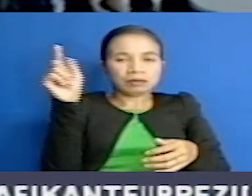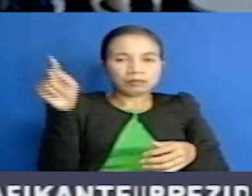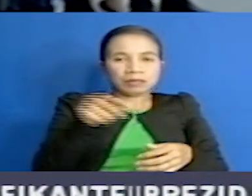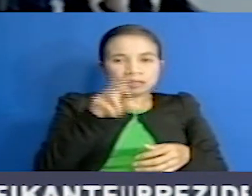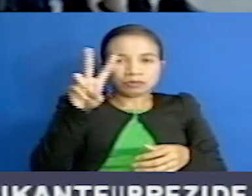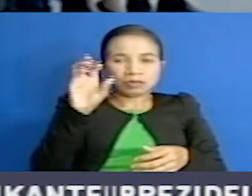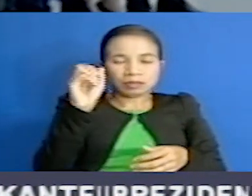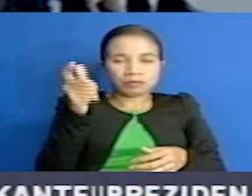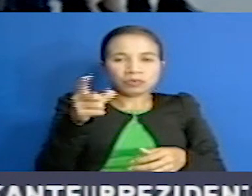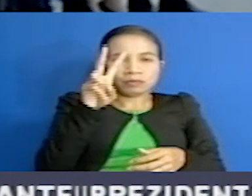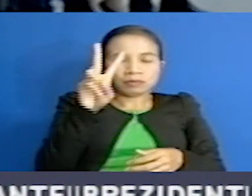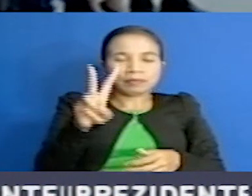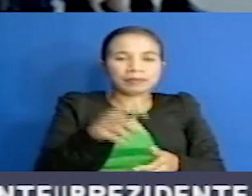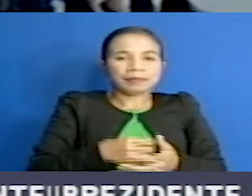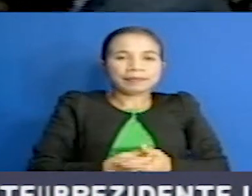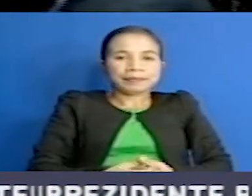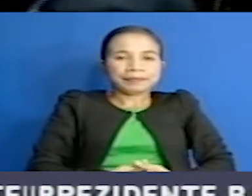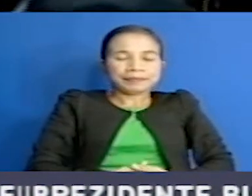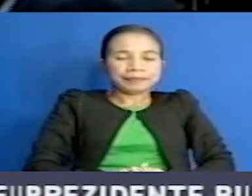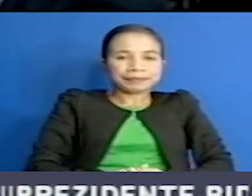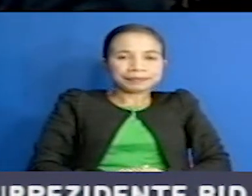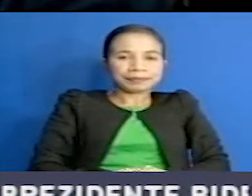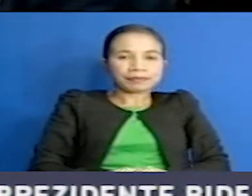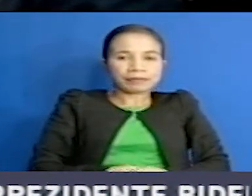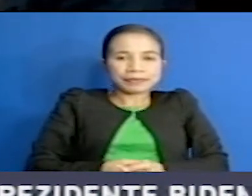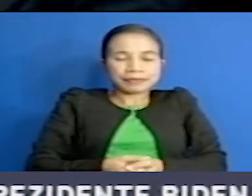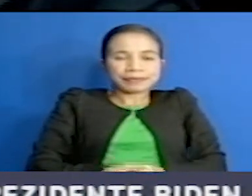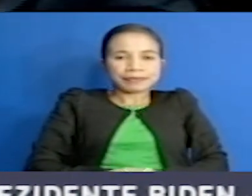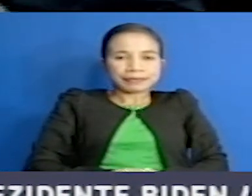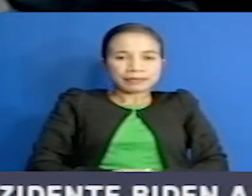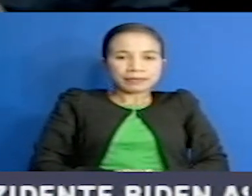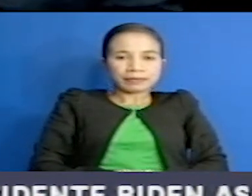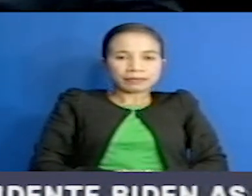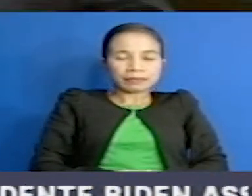Ronulo Ressin Rua. João Aníbal Domingos de Deus, RTTL.